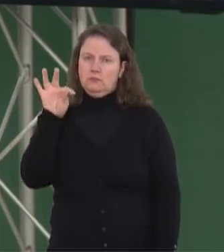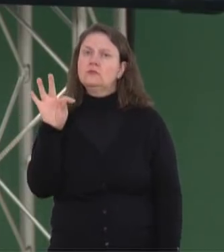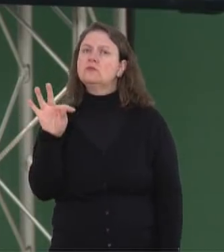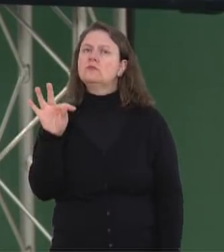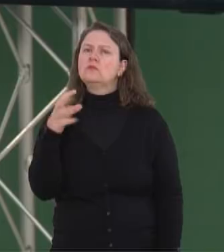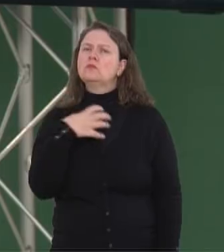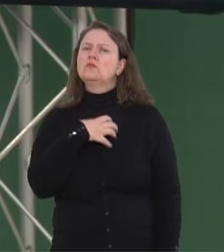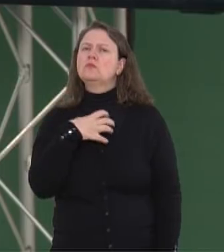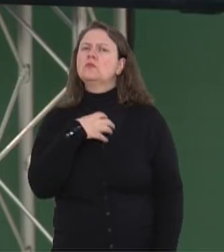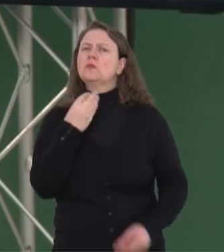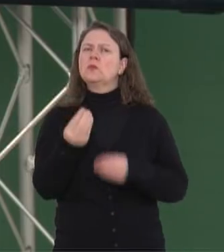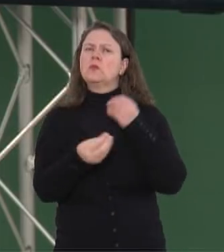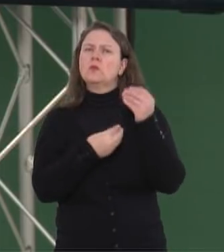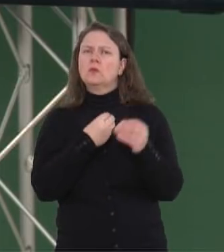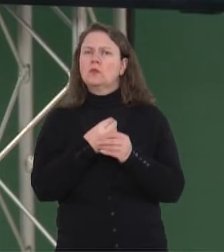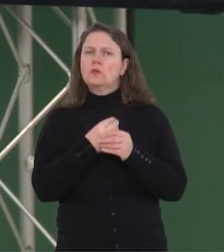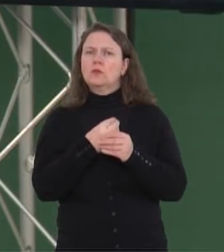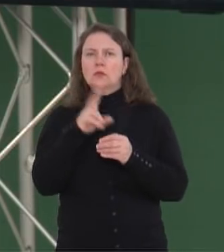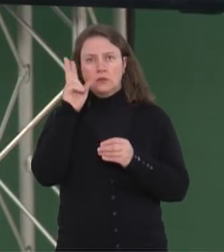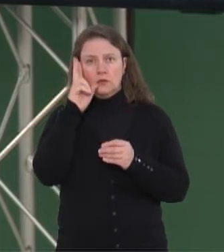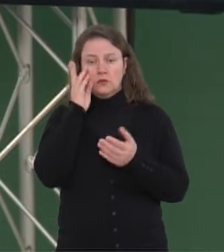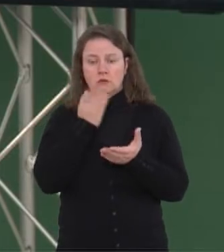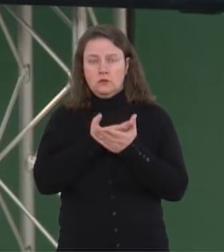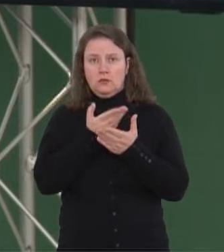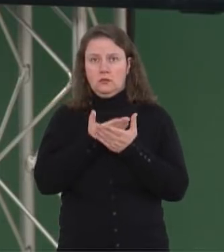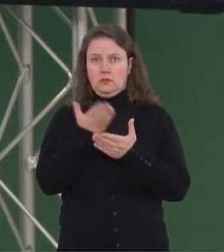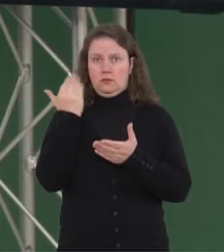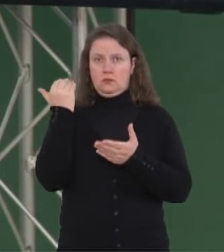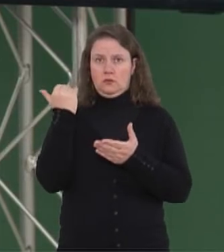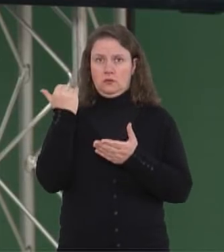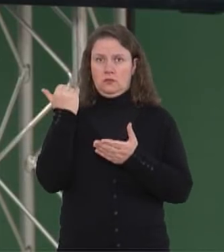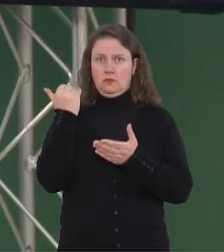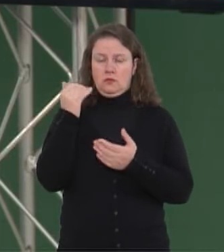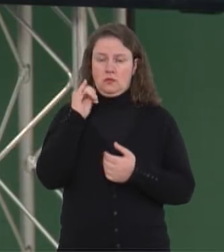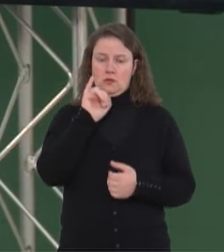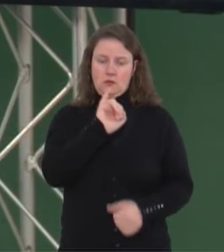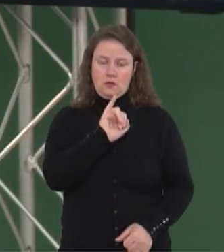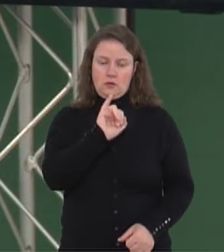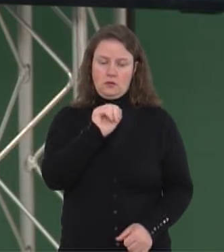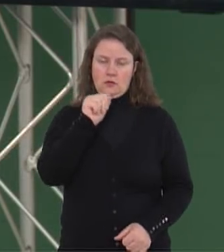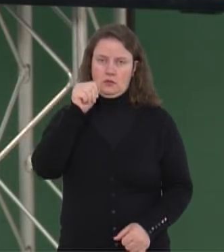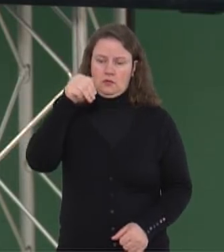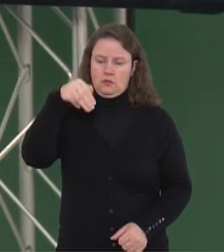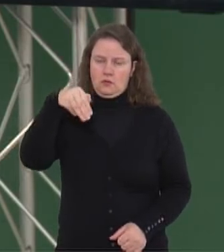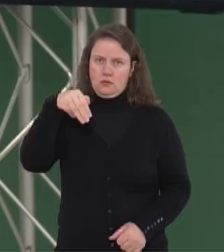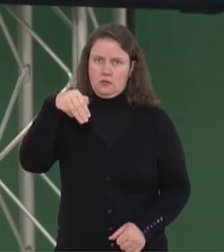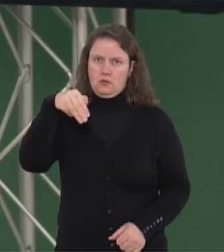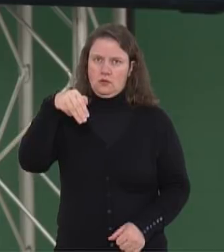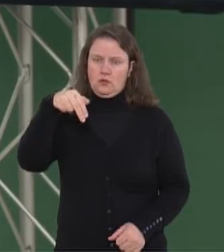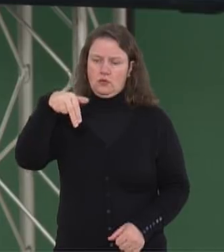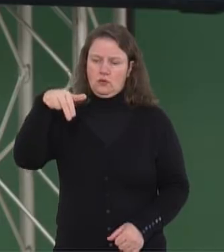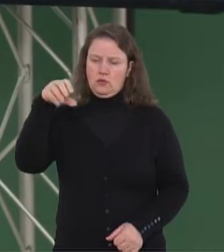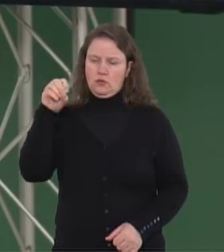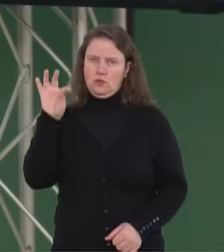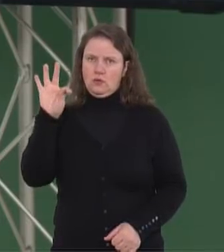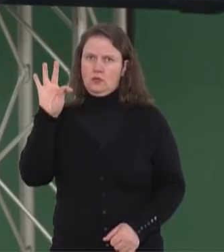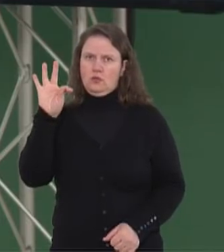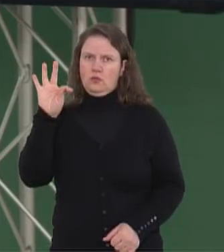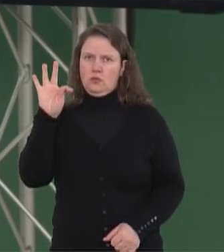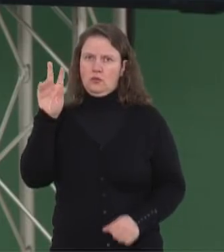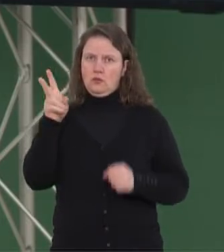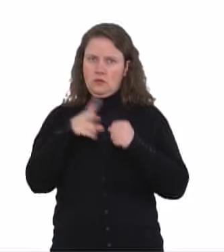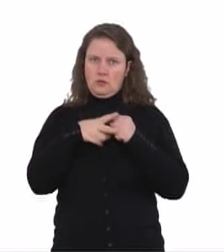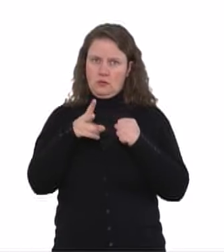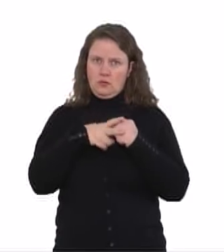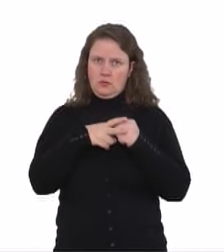be? Nós vimos na aula anterior que I'm not é a forma contraída do verbo na